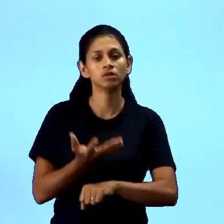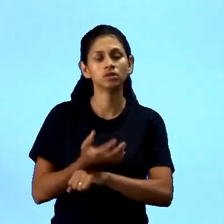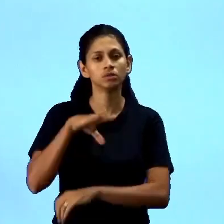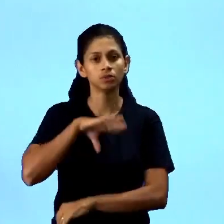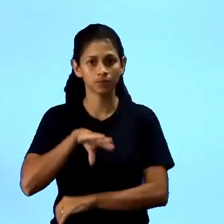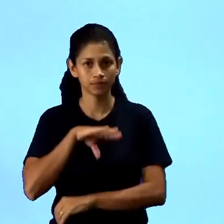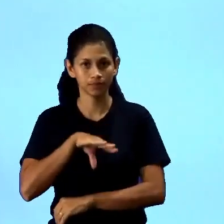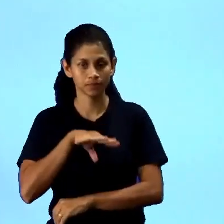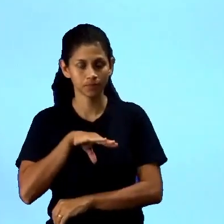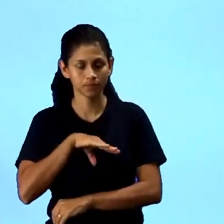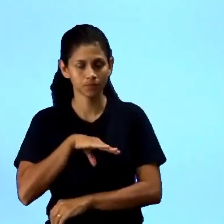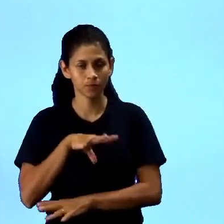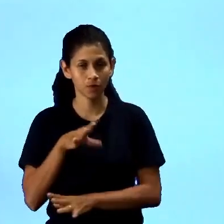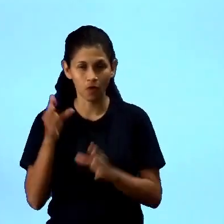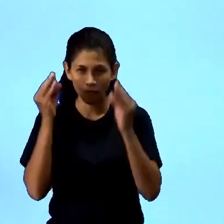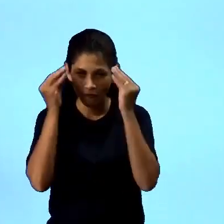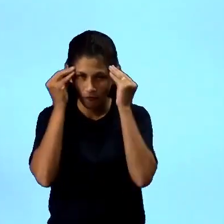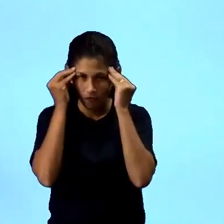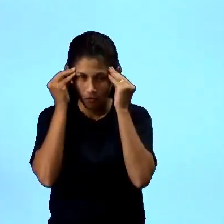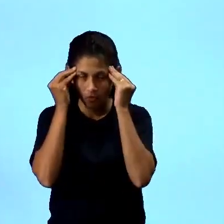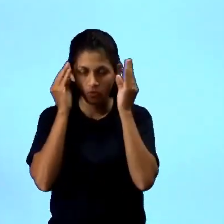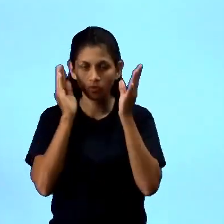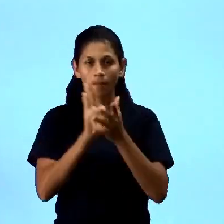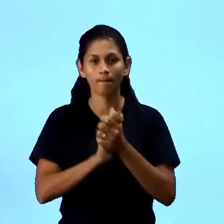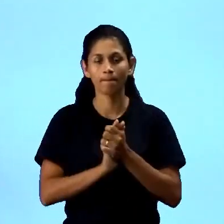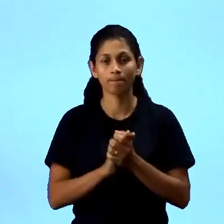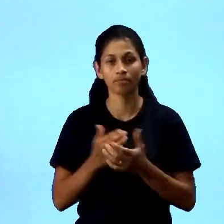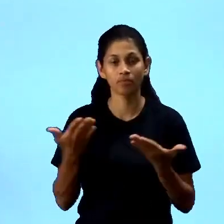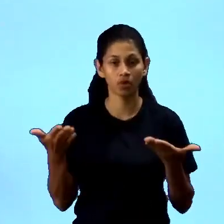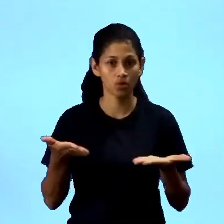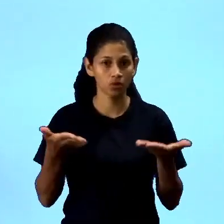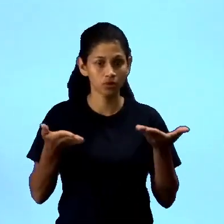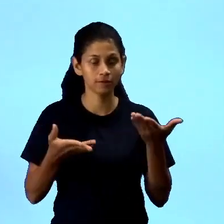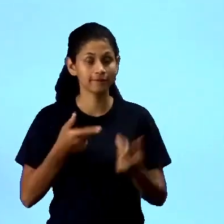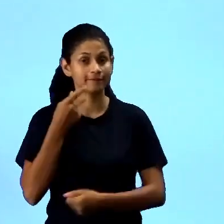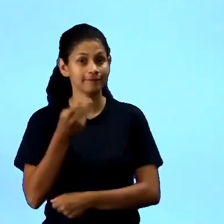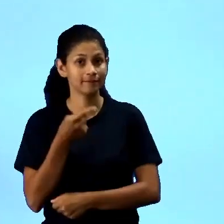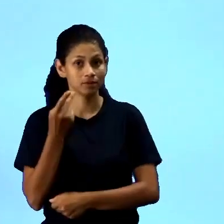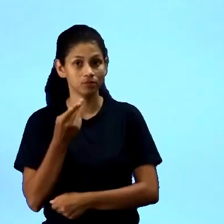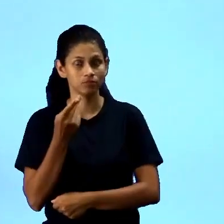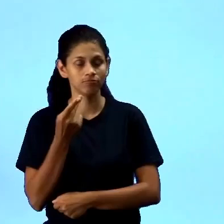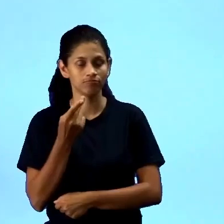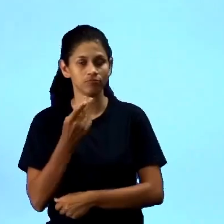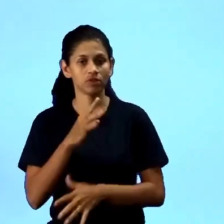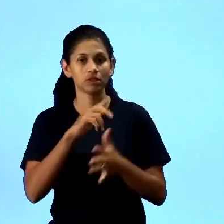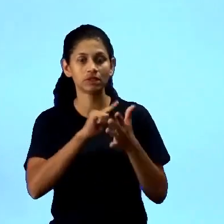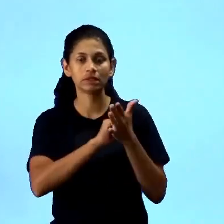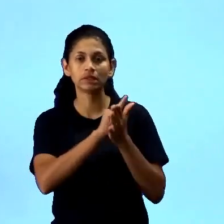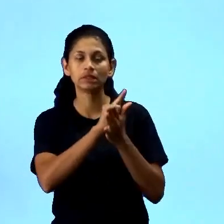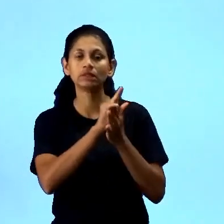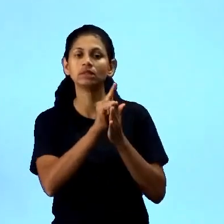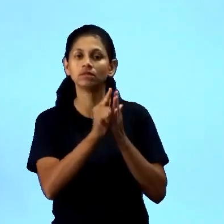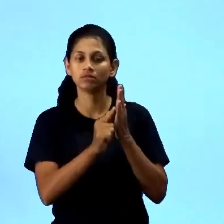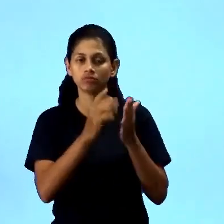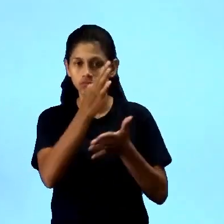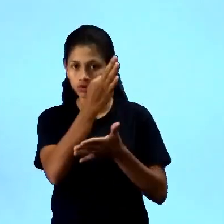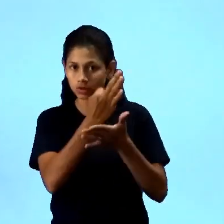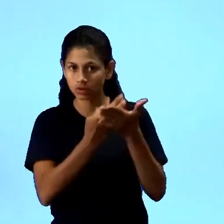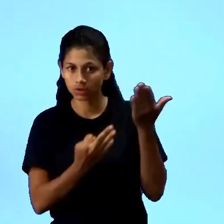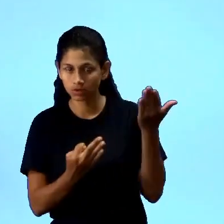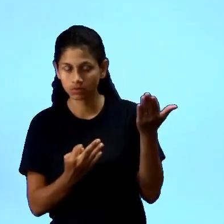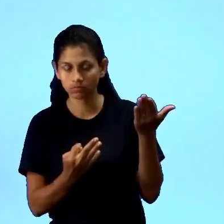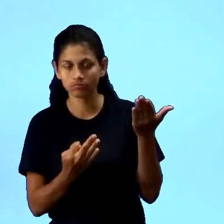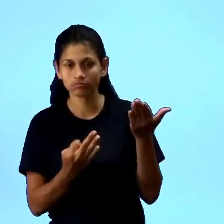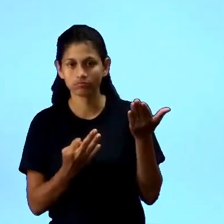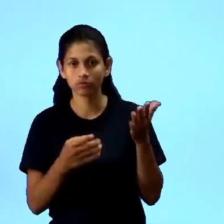portuguesa, concentração, porque hoje nós vamos falar sobre textos legais. Vamos entender o que é